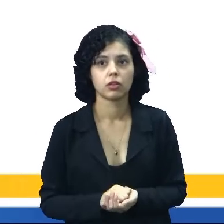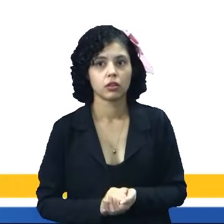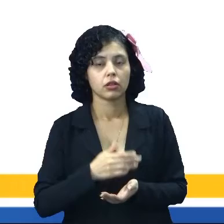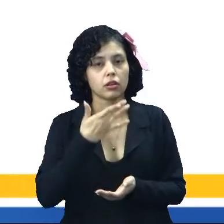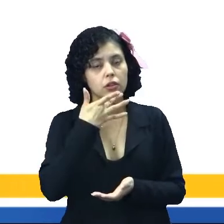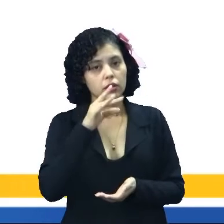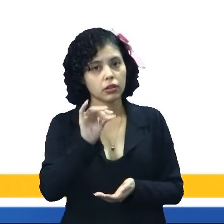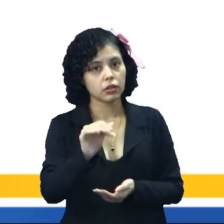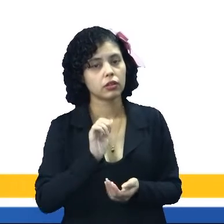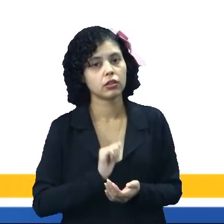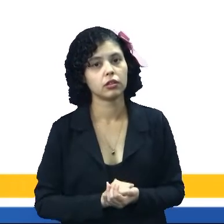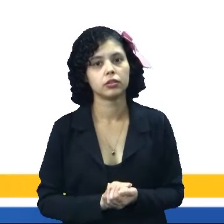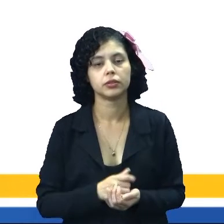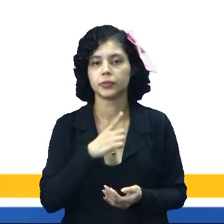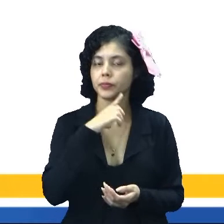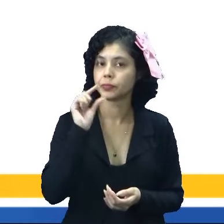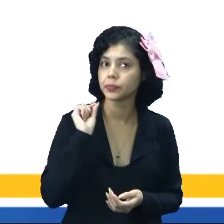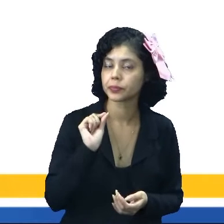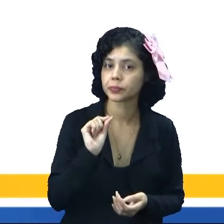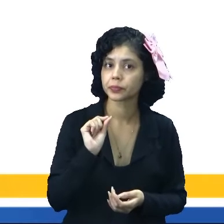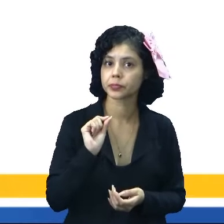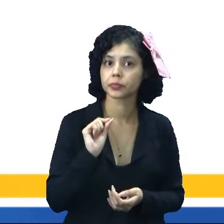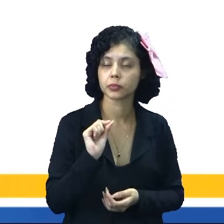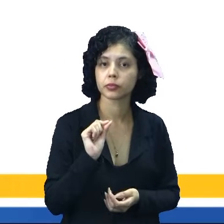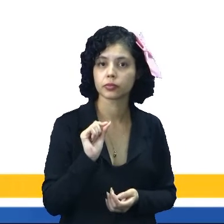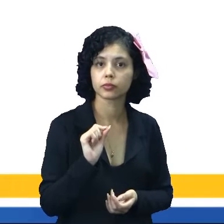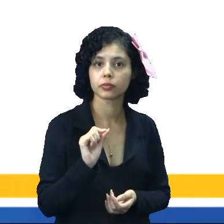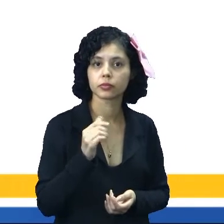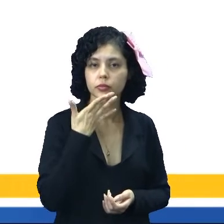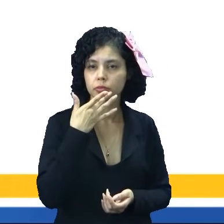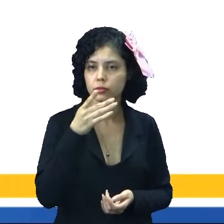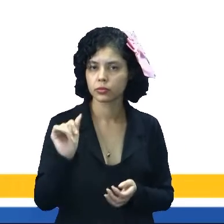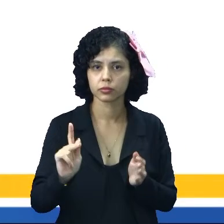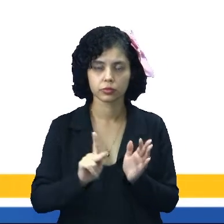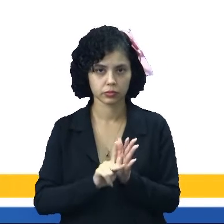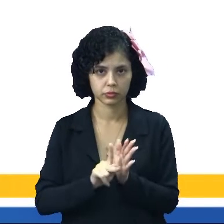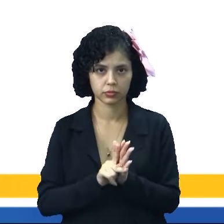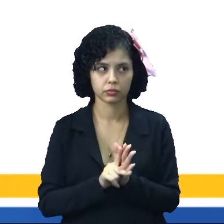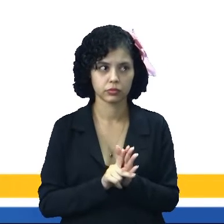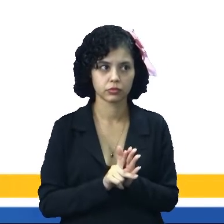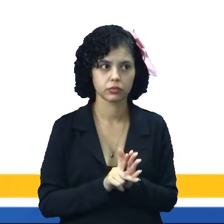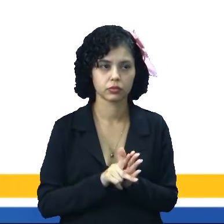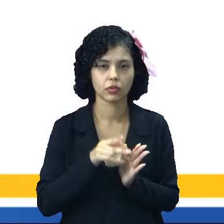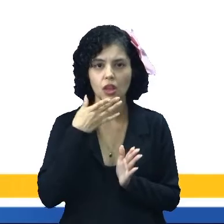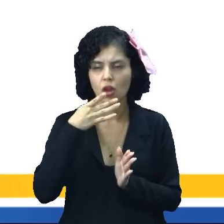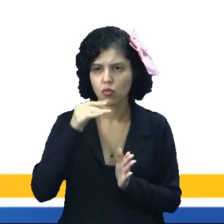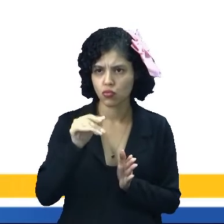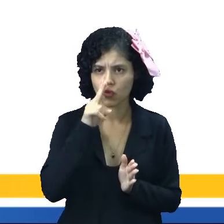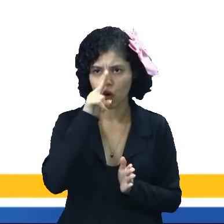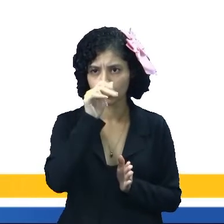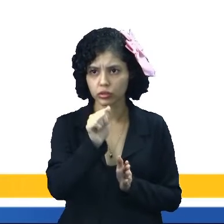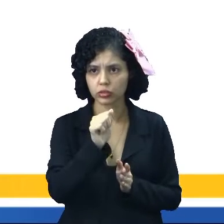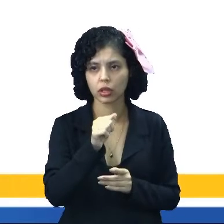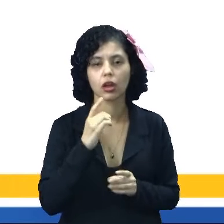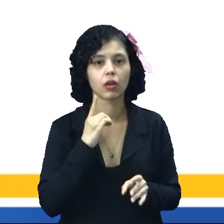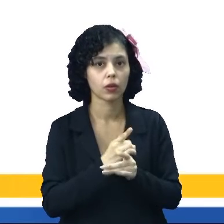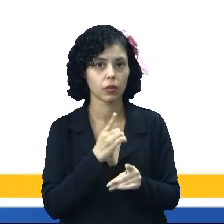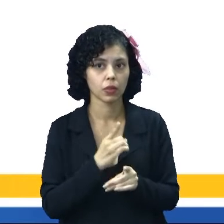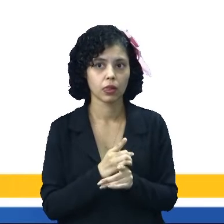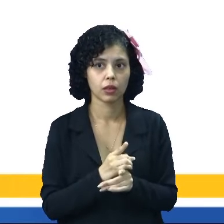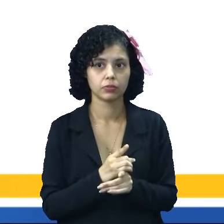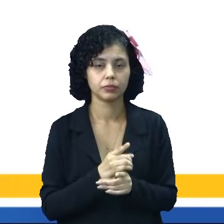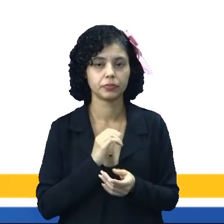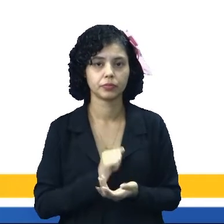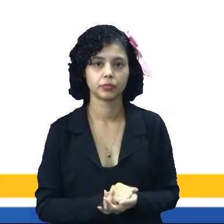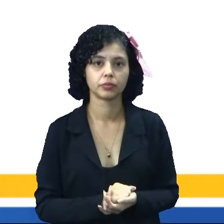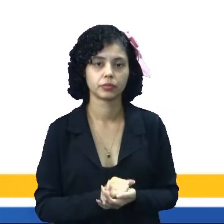os sais, eles são compostos iônicos que eles têm um sabor bem característico, que é o sabor salgado. Eles podem ser encontrados na